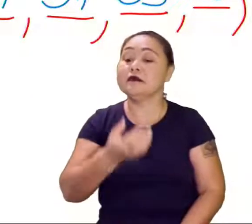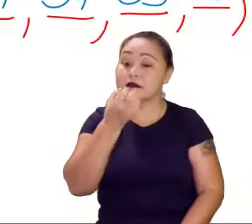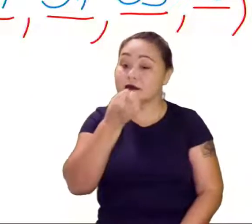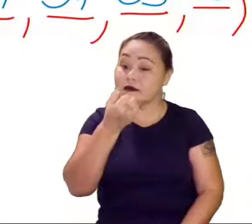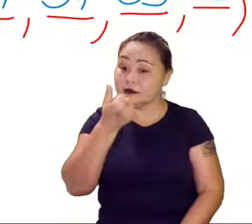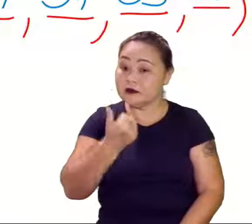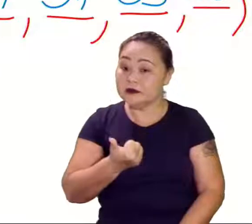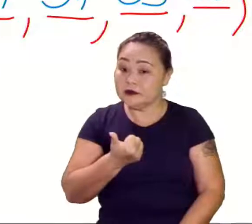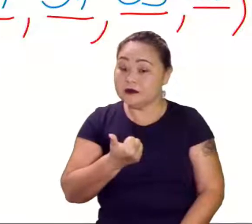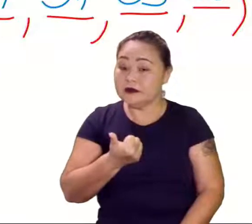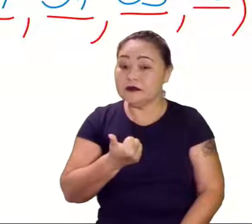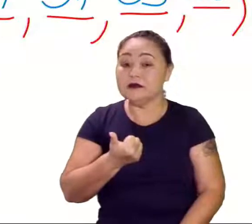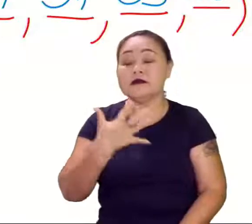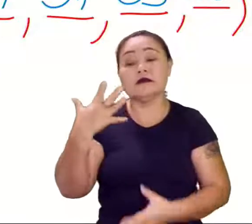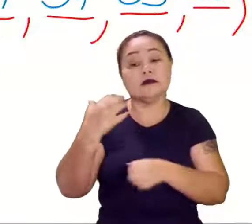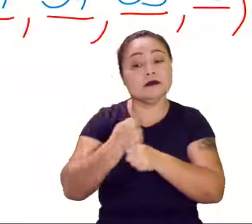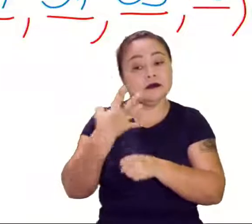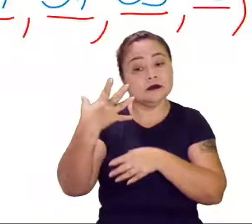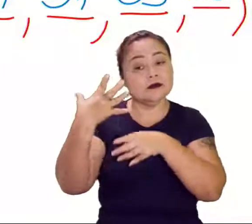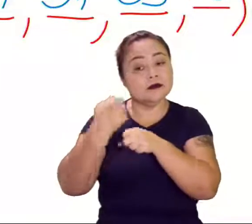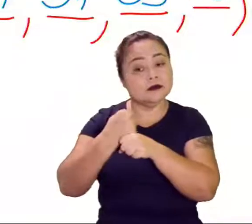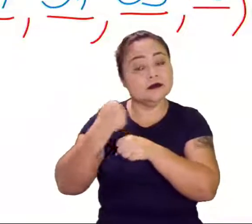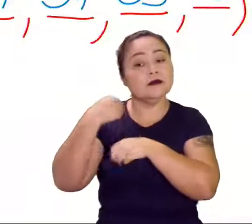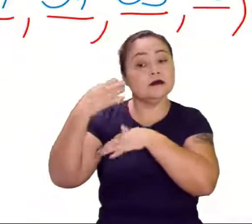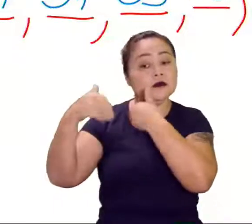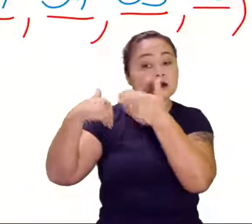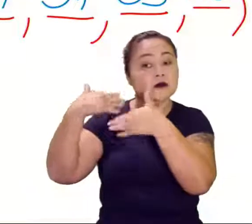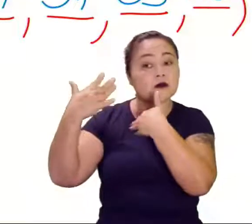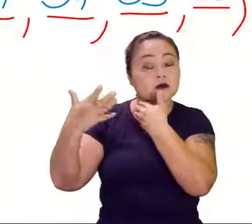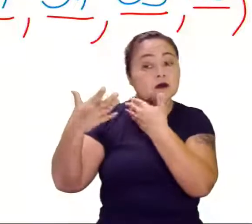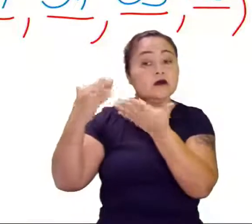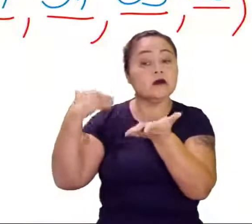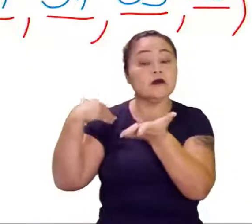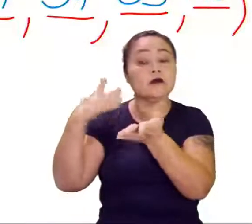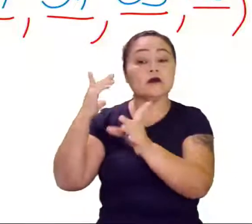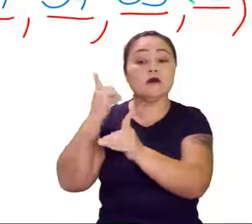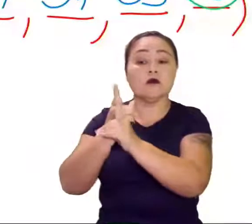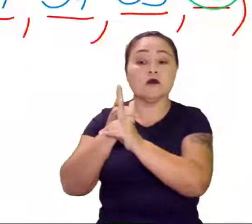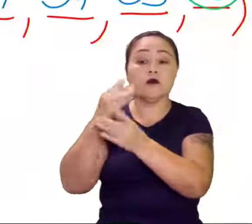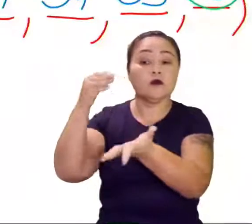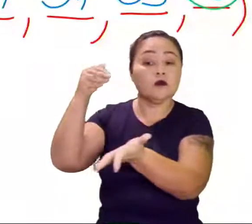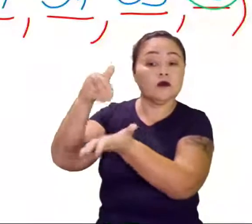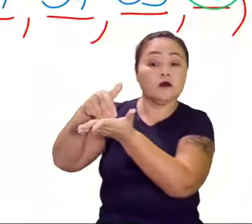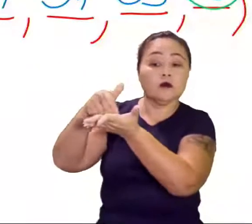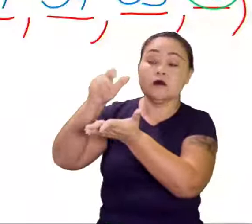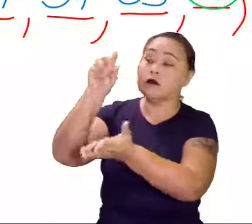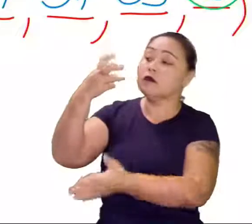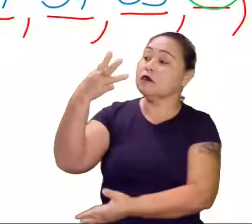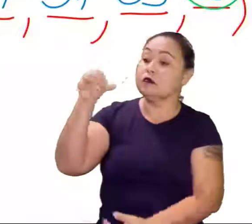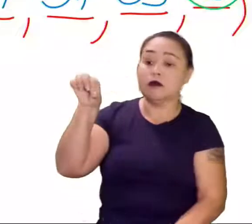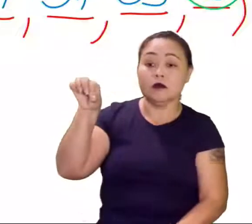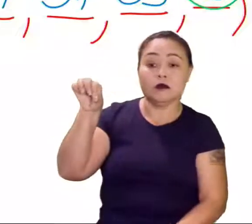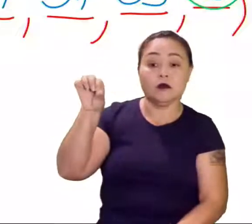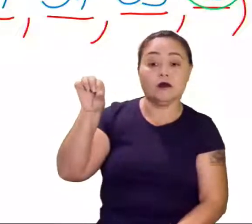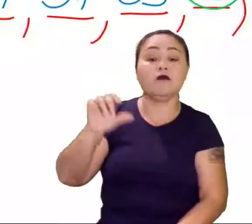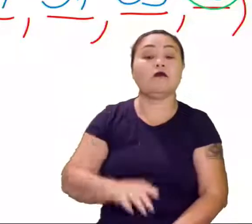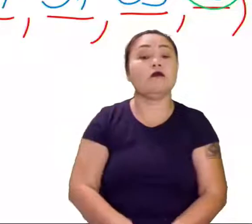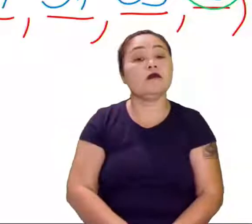Muito bem, mais 4 e a gente vai embora. Até chegar no último, que é o 39.